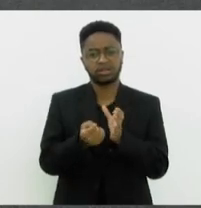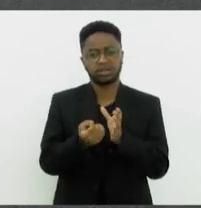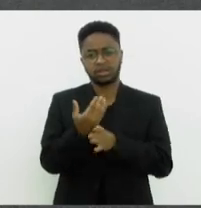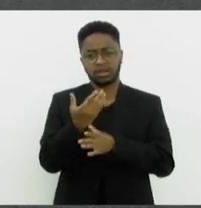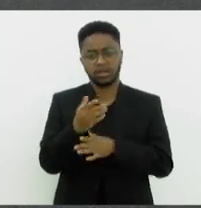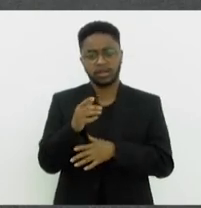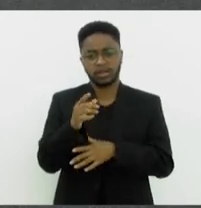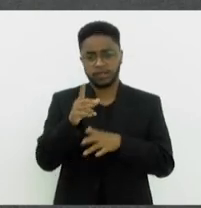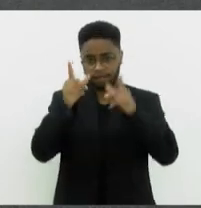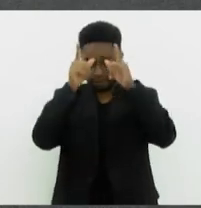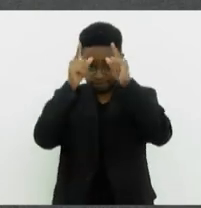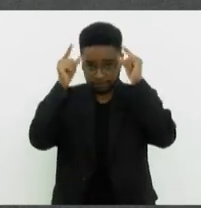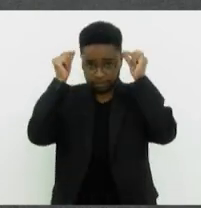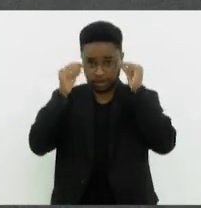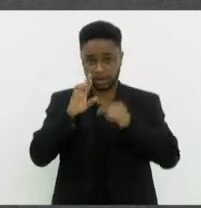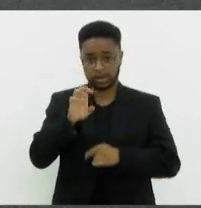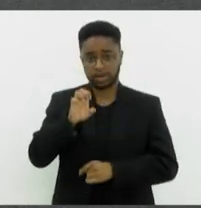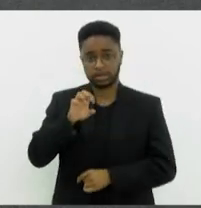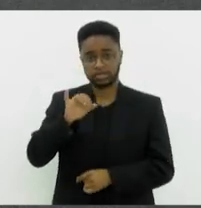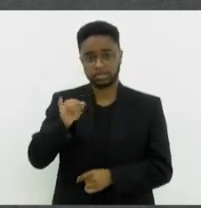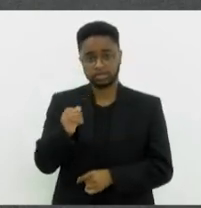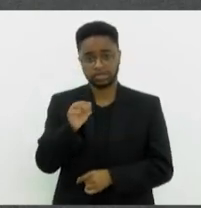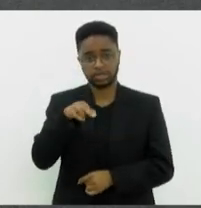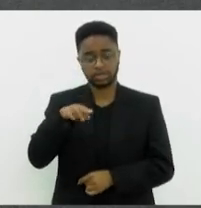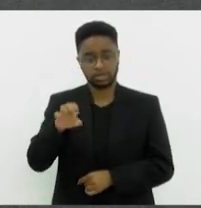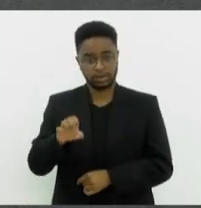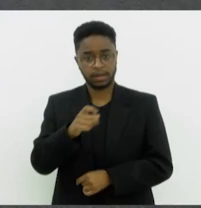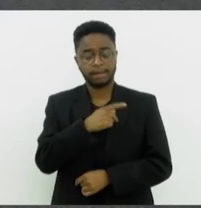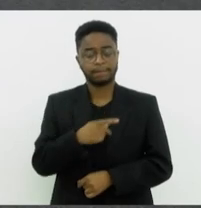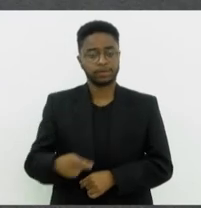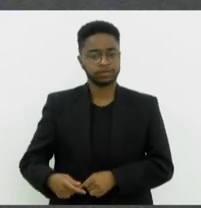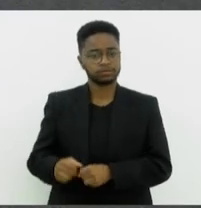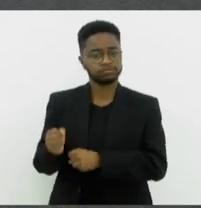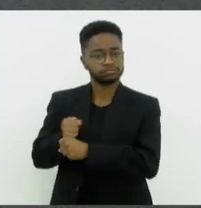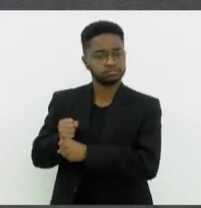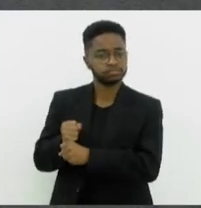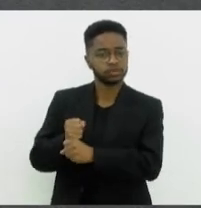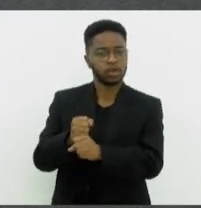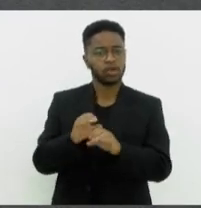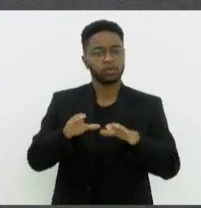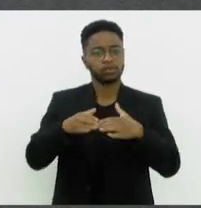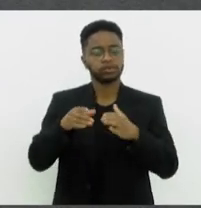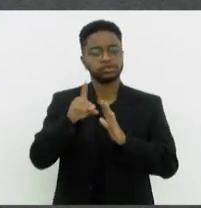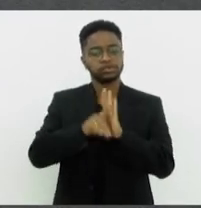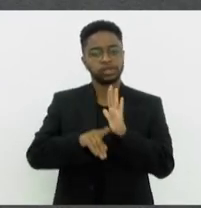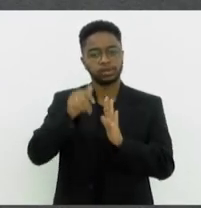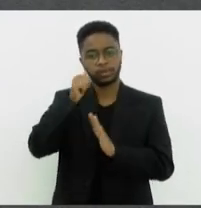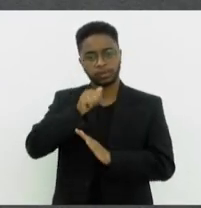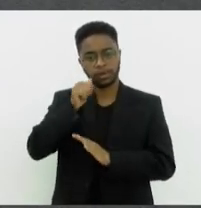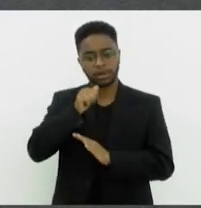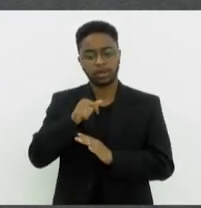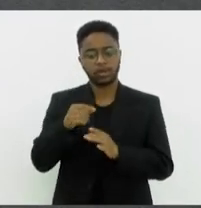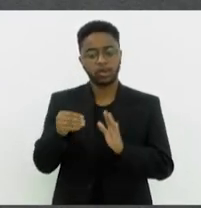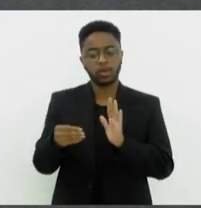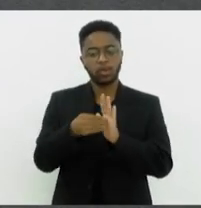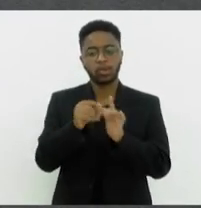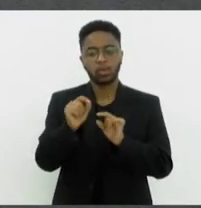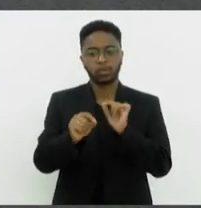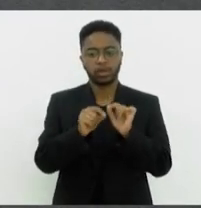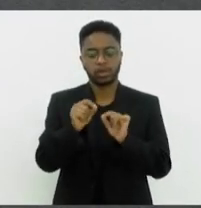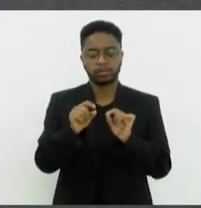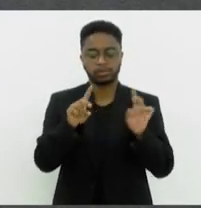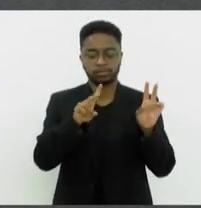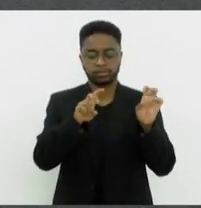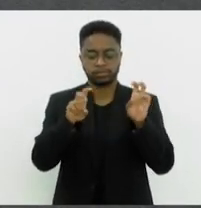enfermeira Rejane, que presidiu durante muitos anos a Comissão de Defesa dos Direitos da Mulher, justamente colocando essa